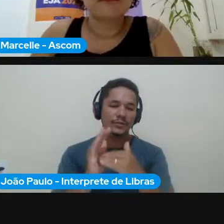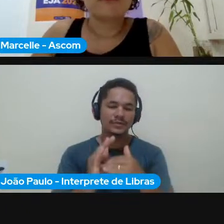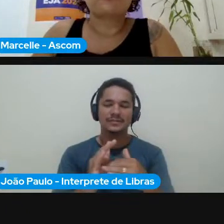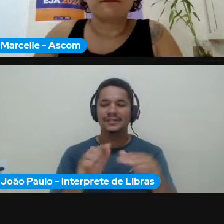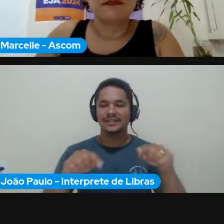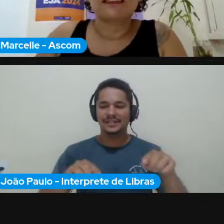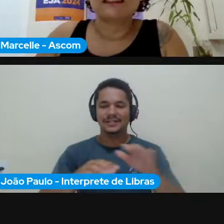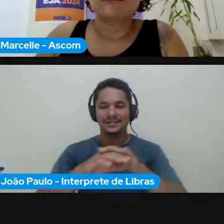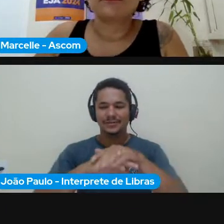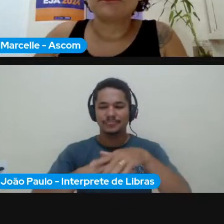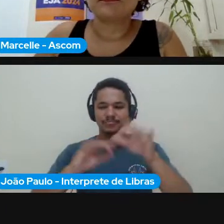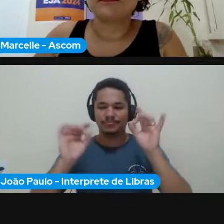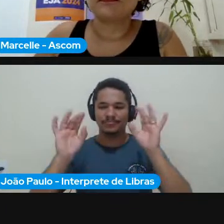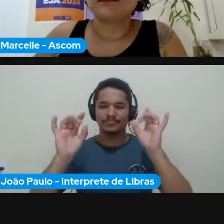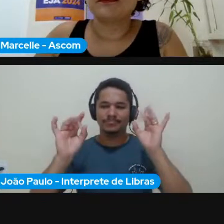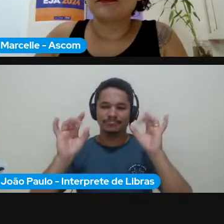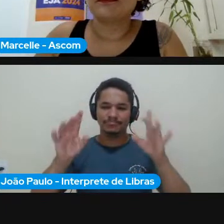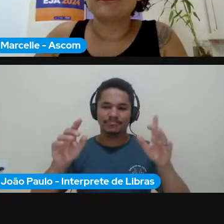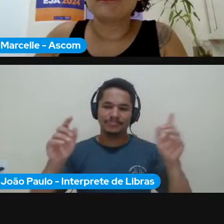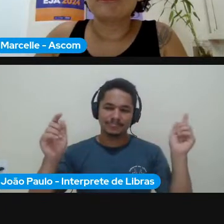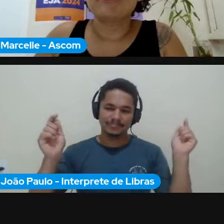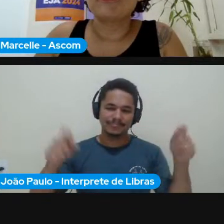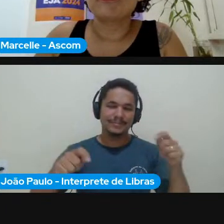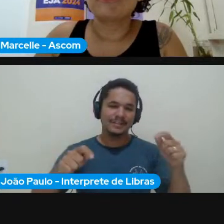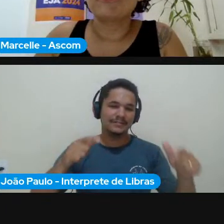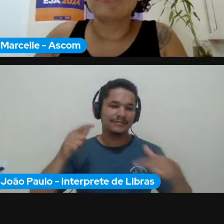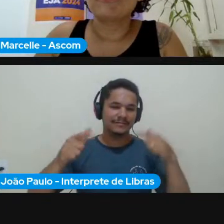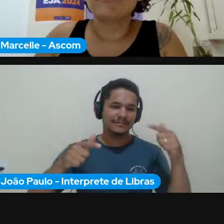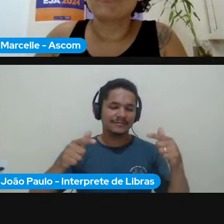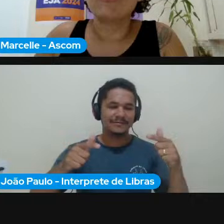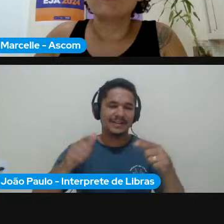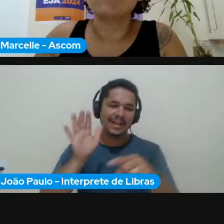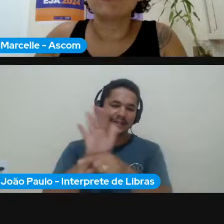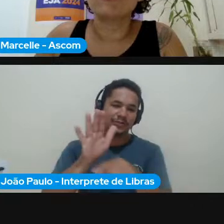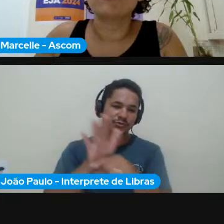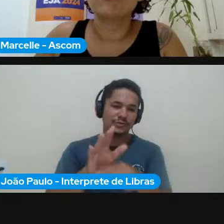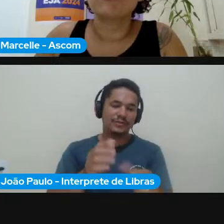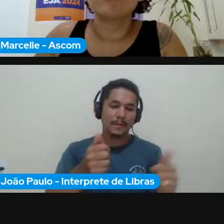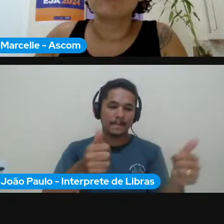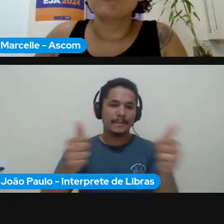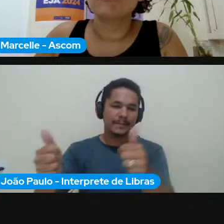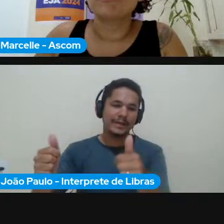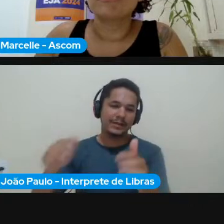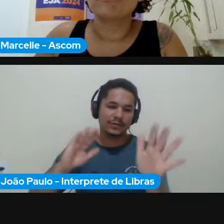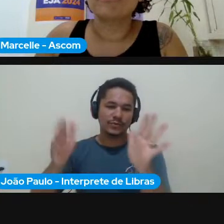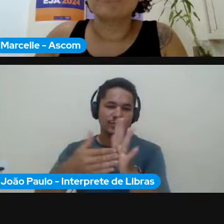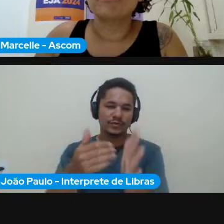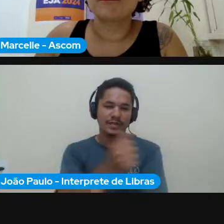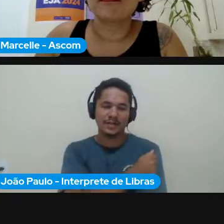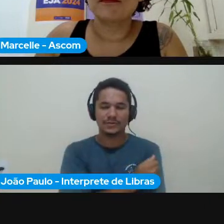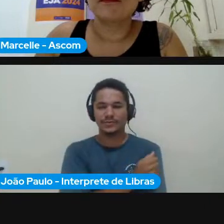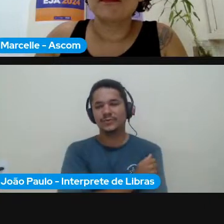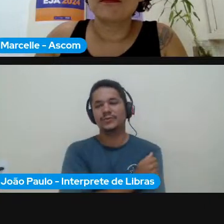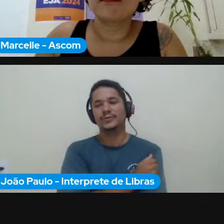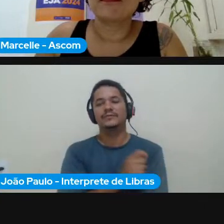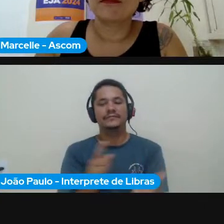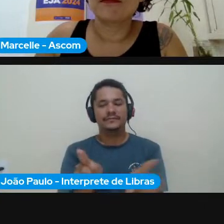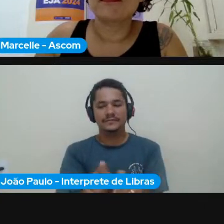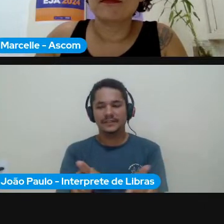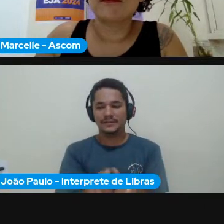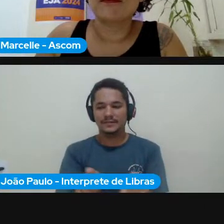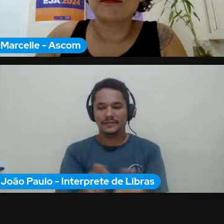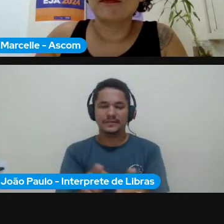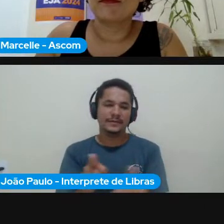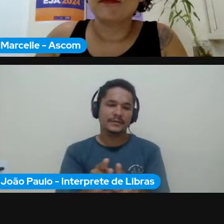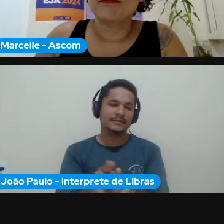rica, né, que eu acho que vai trazer benefício para todos os nossos estudantes, que a gente ainda tem aí